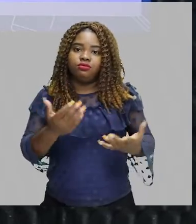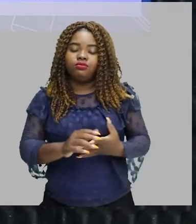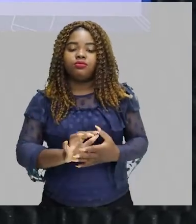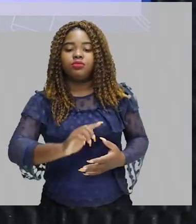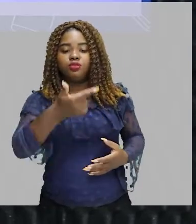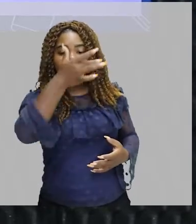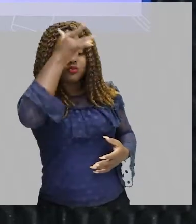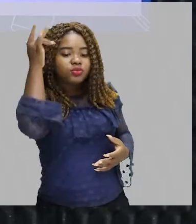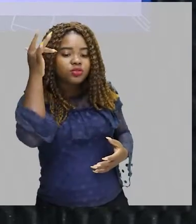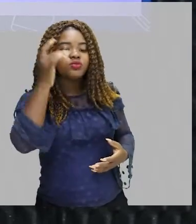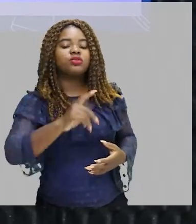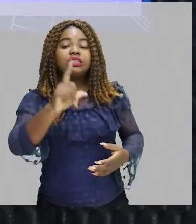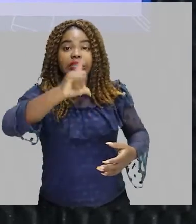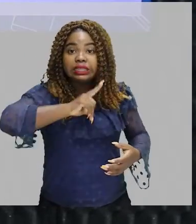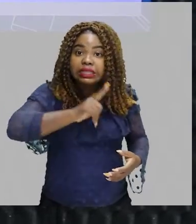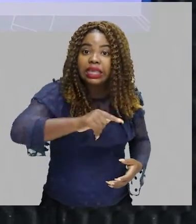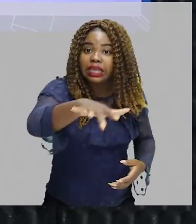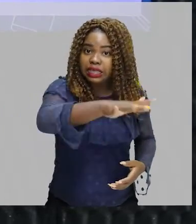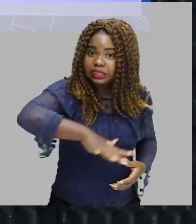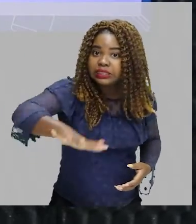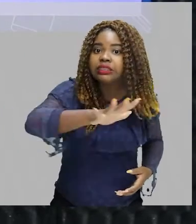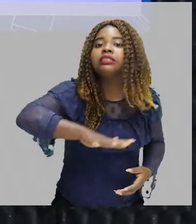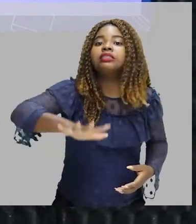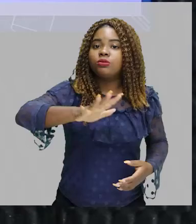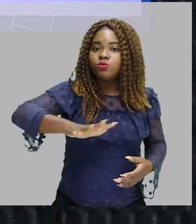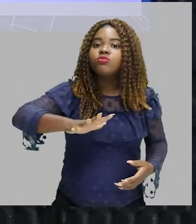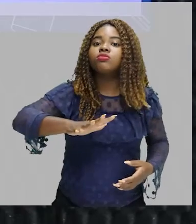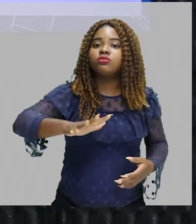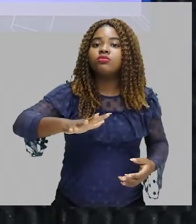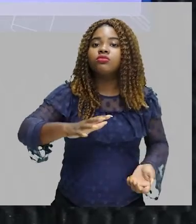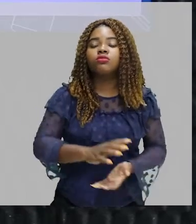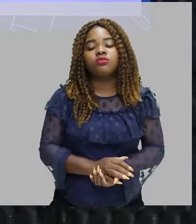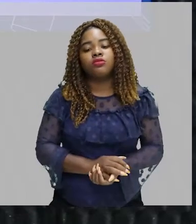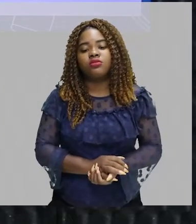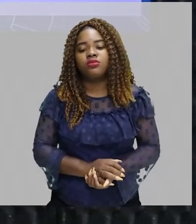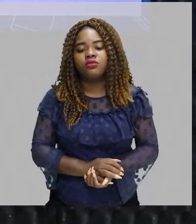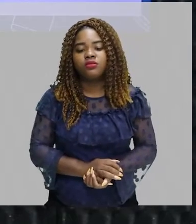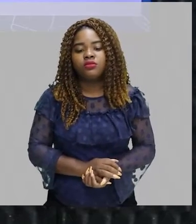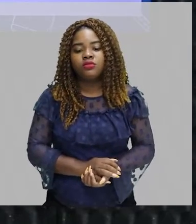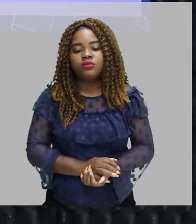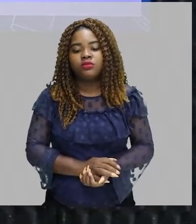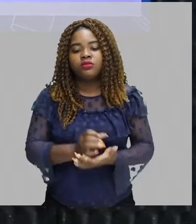terras. Então tu tem um aumento da desigualdade social que vai contribuir diretamente para quê?